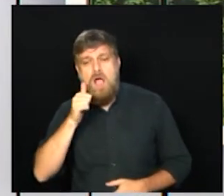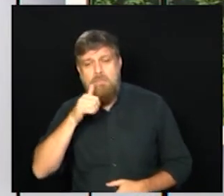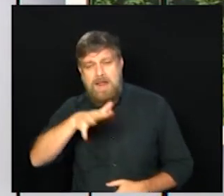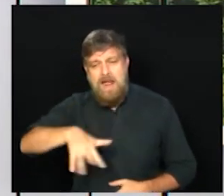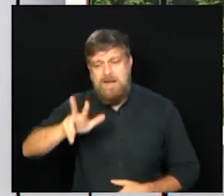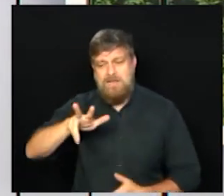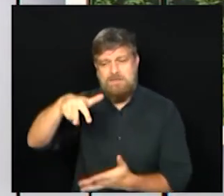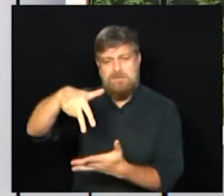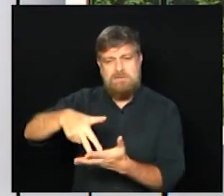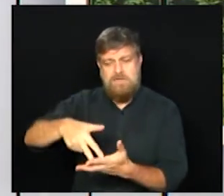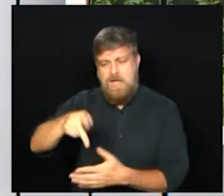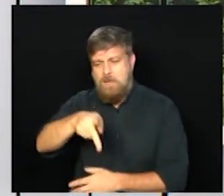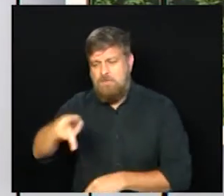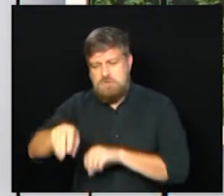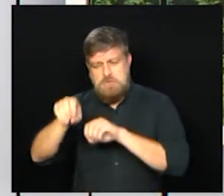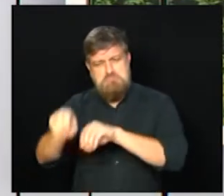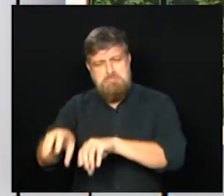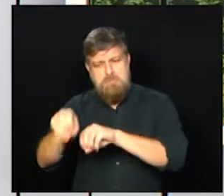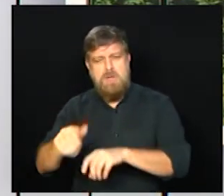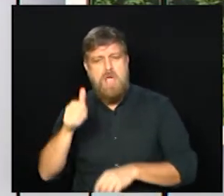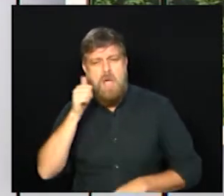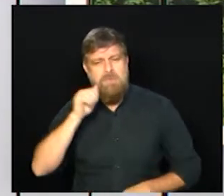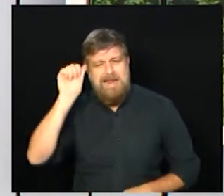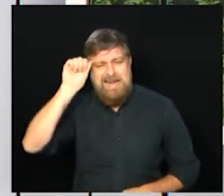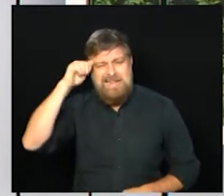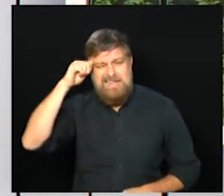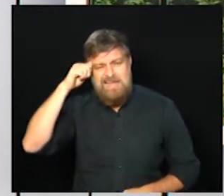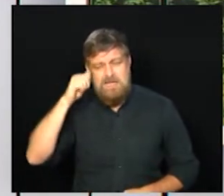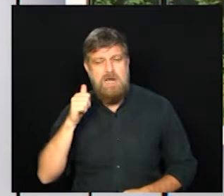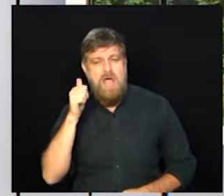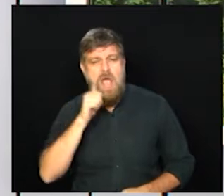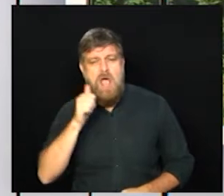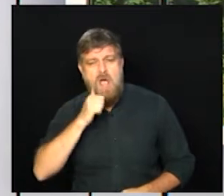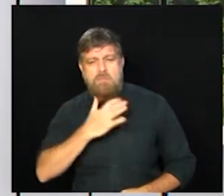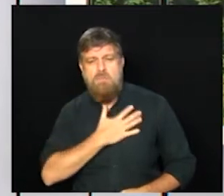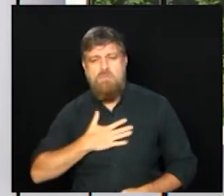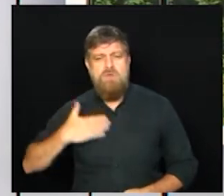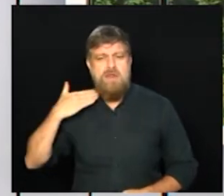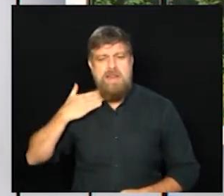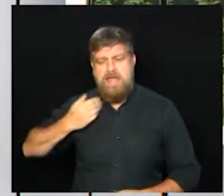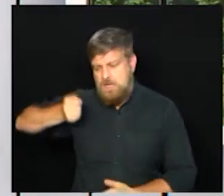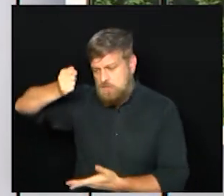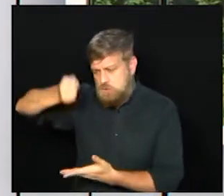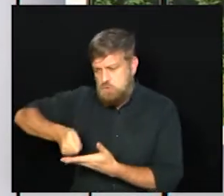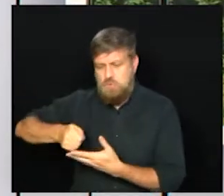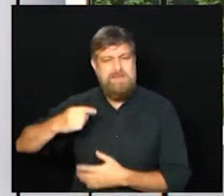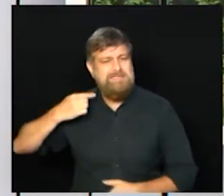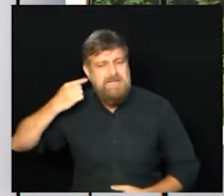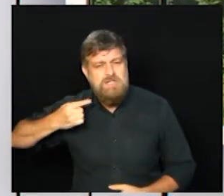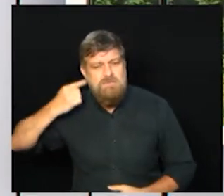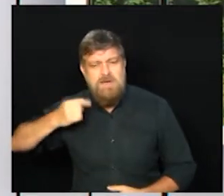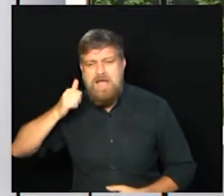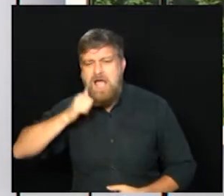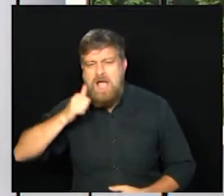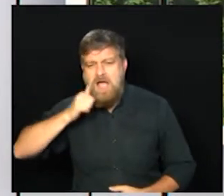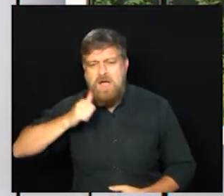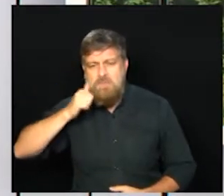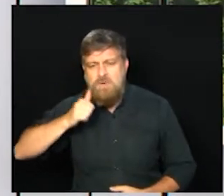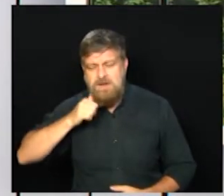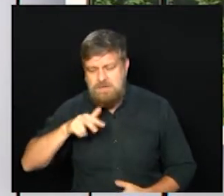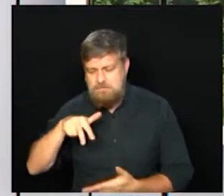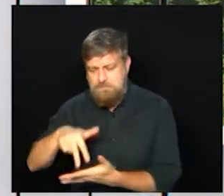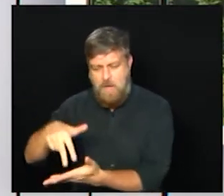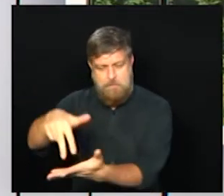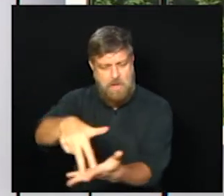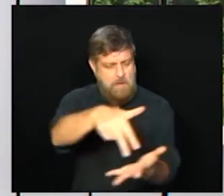de professoras, mulheres negras, mulheres juízas, mulheres advogadas, mulheres, né? A gente